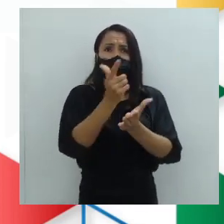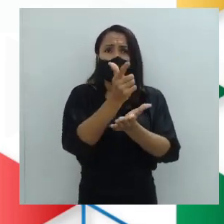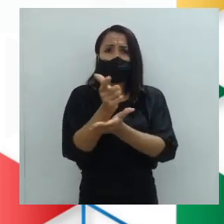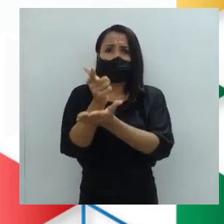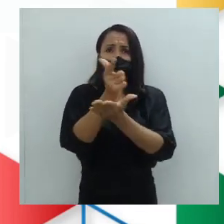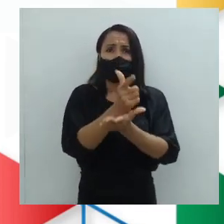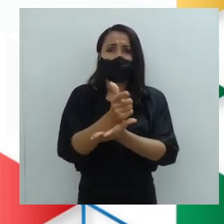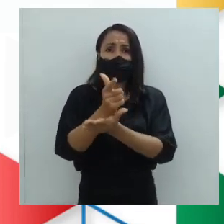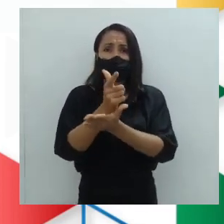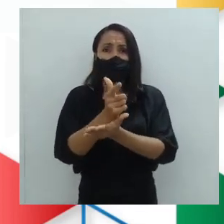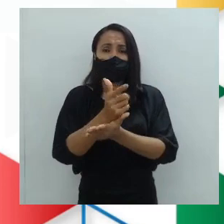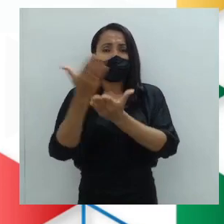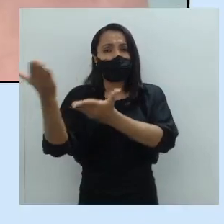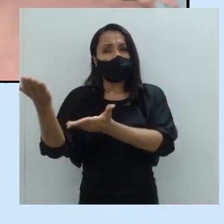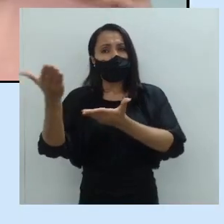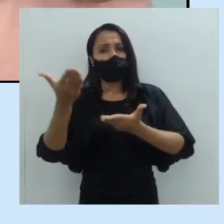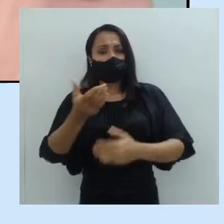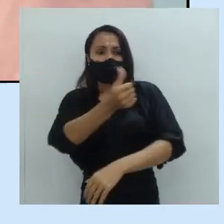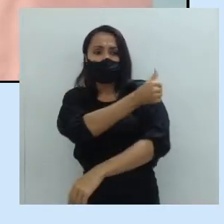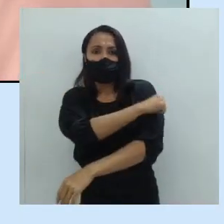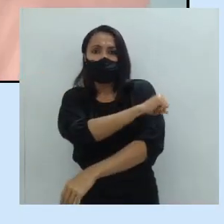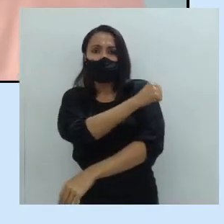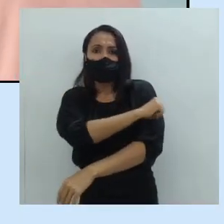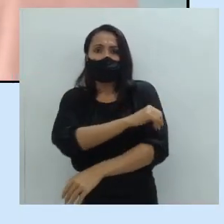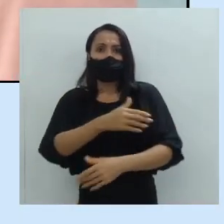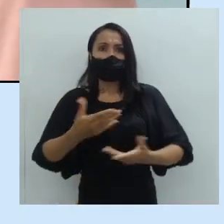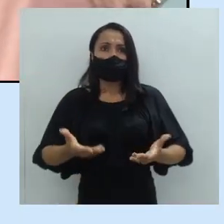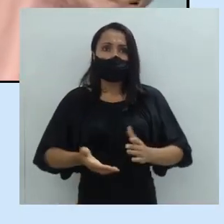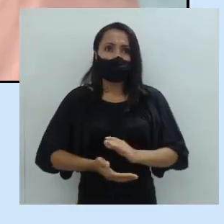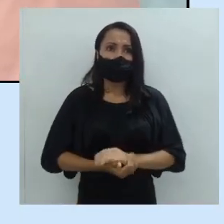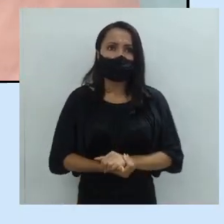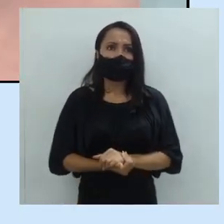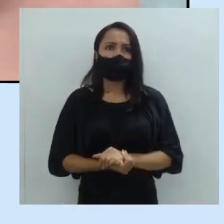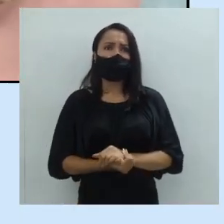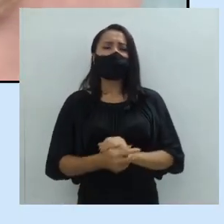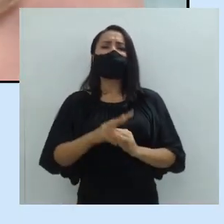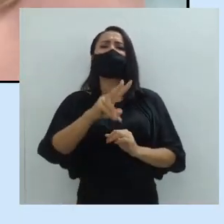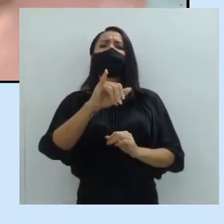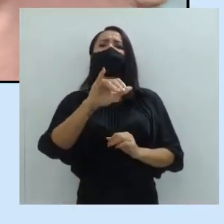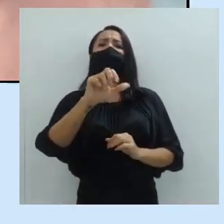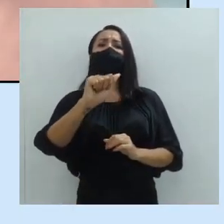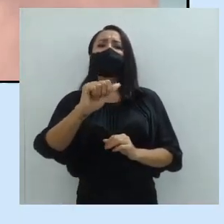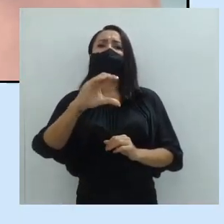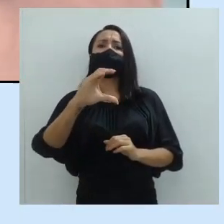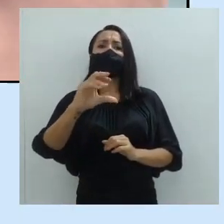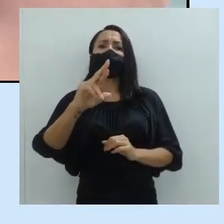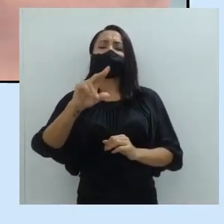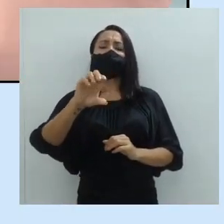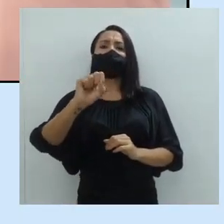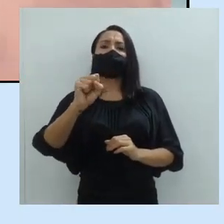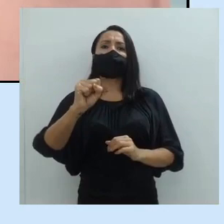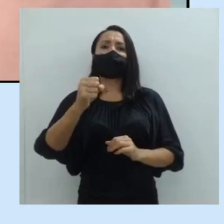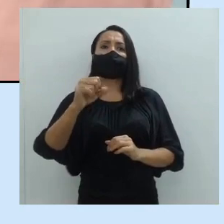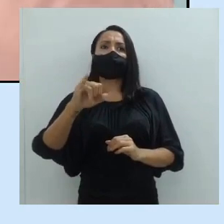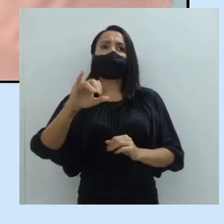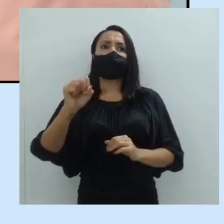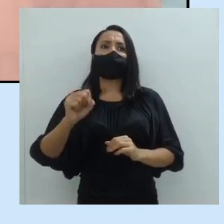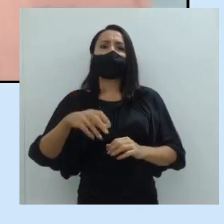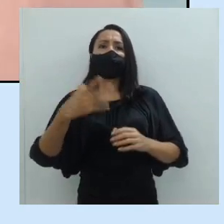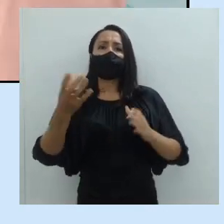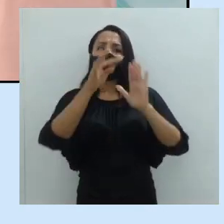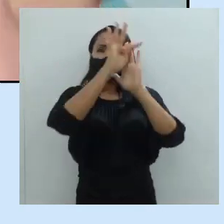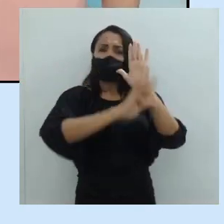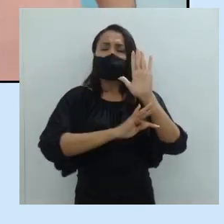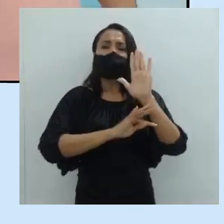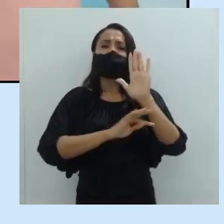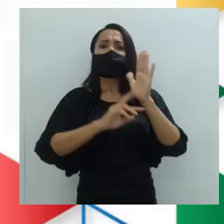do Rio. Prestem bem atenção. Aí você diz, via crucis, o que é que esse texto quer dizer? Vamos ver aqui, olhando para a